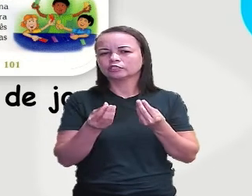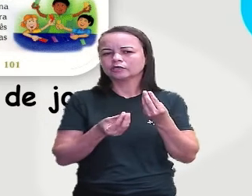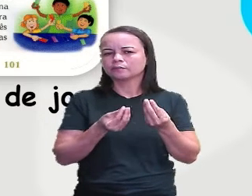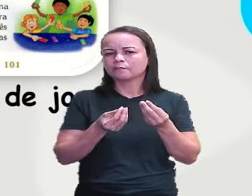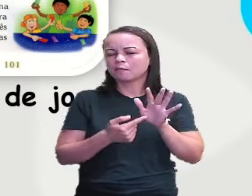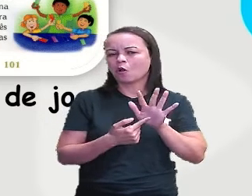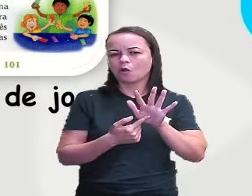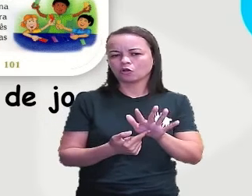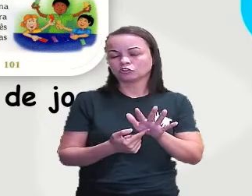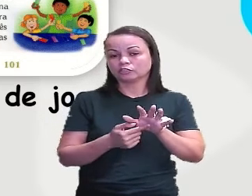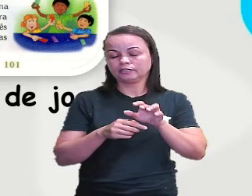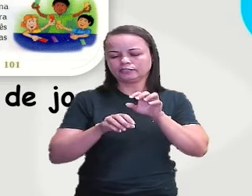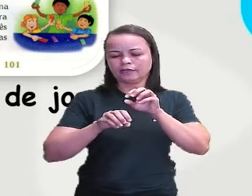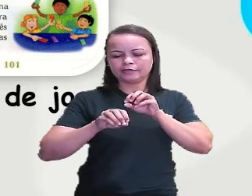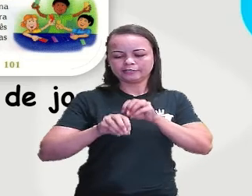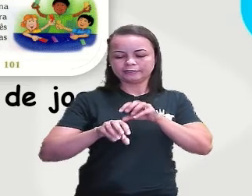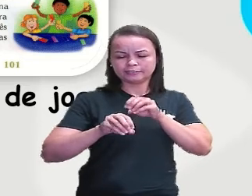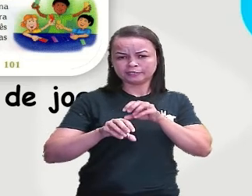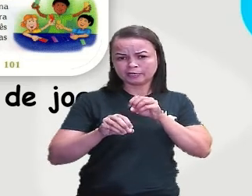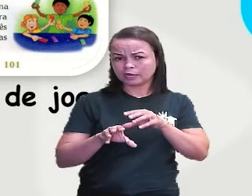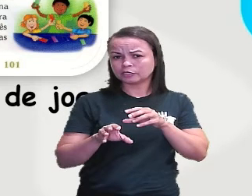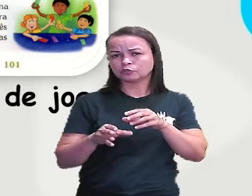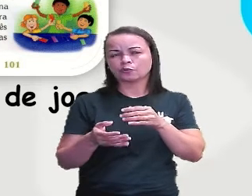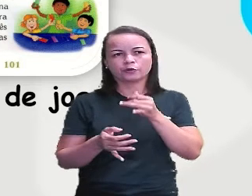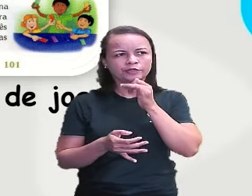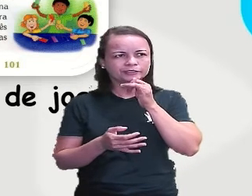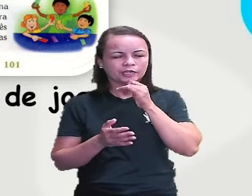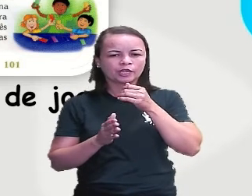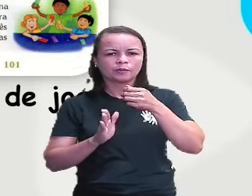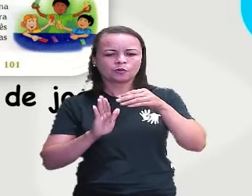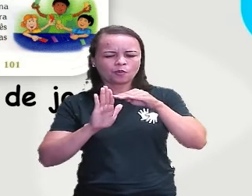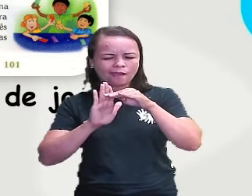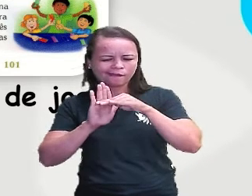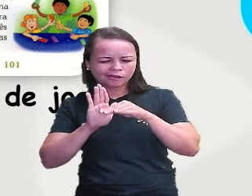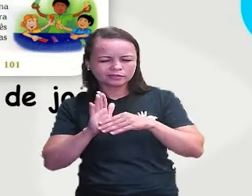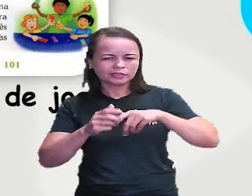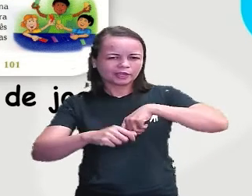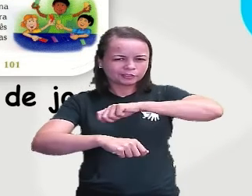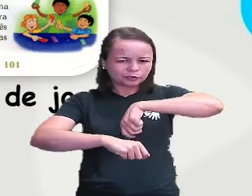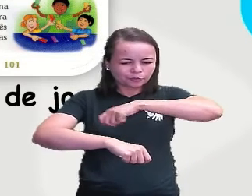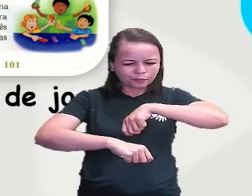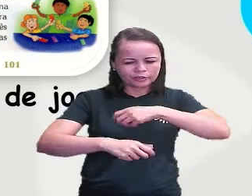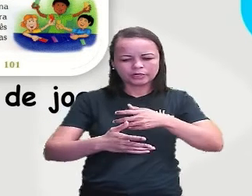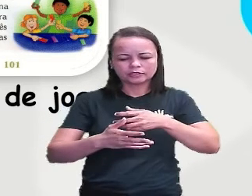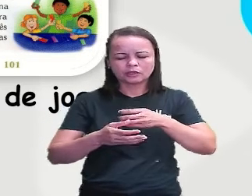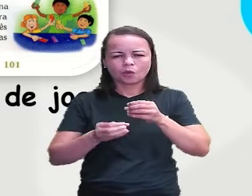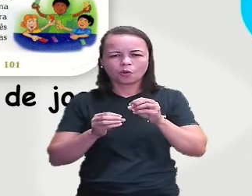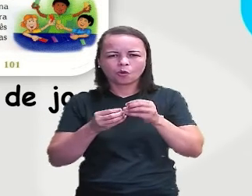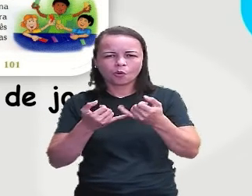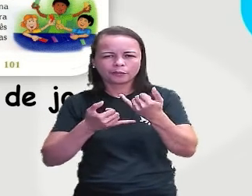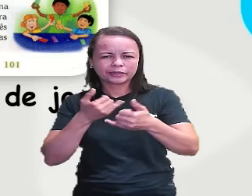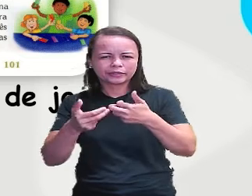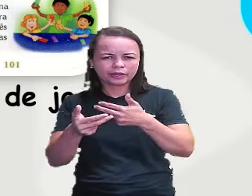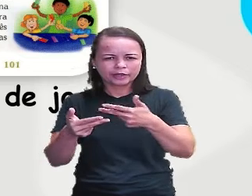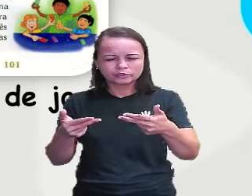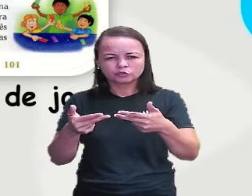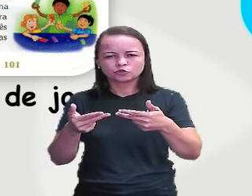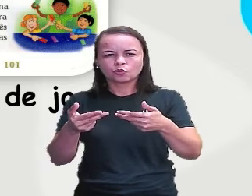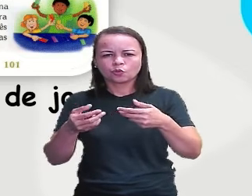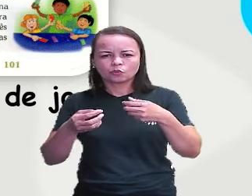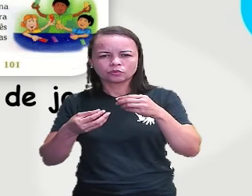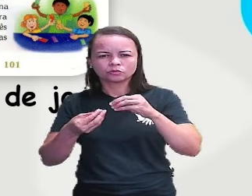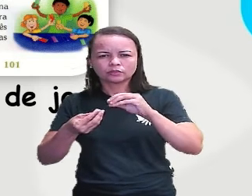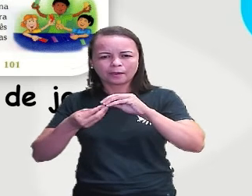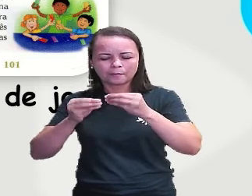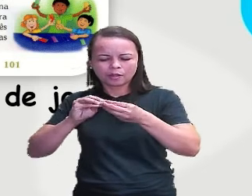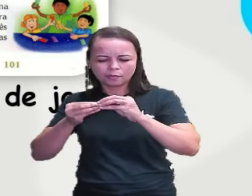no caso, ensinando algo, como a receita, né? Um jogo da memória. Então, aqui na receita, está nos ensinando a